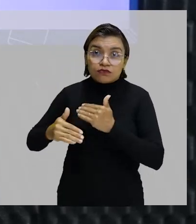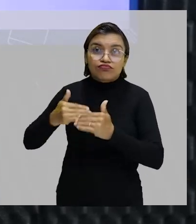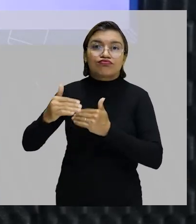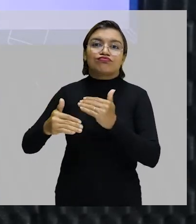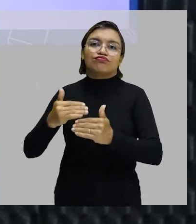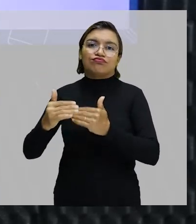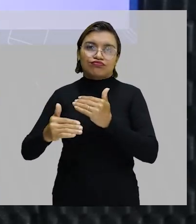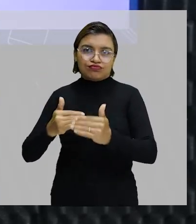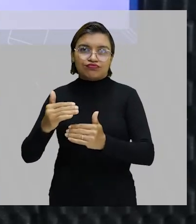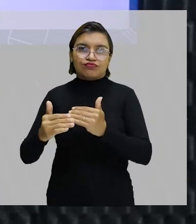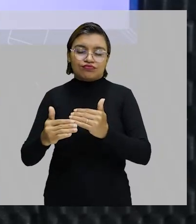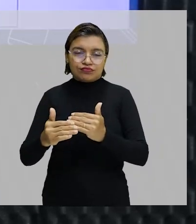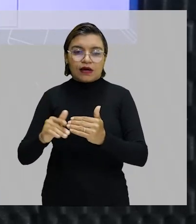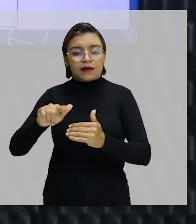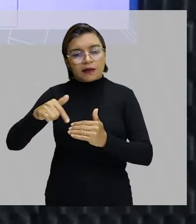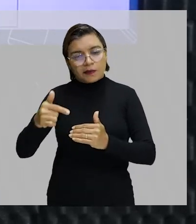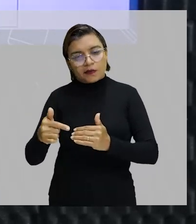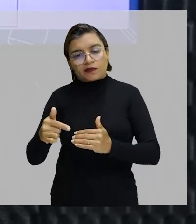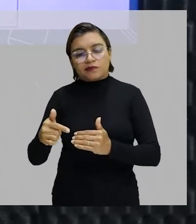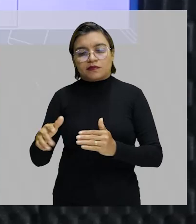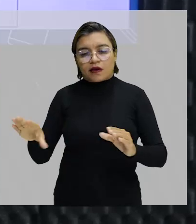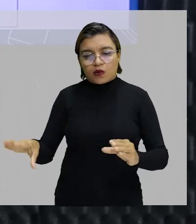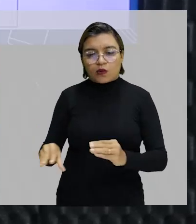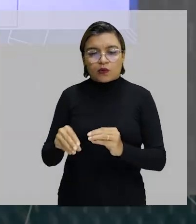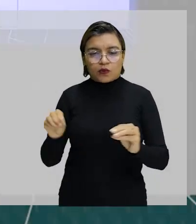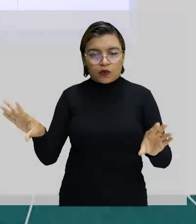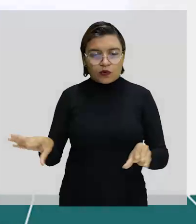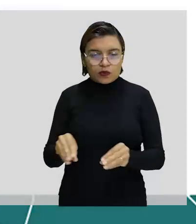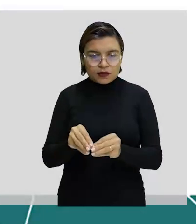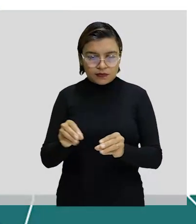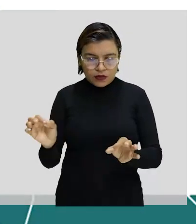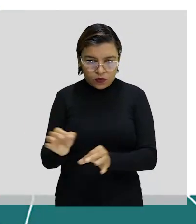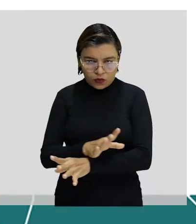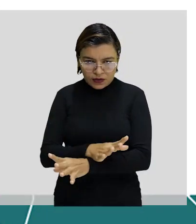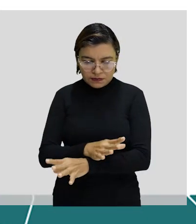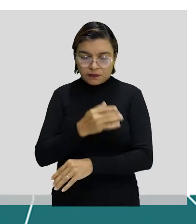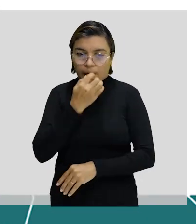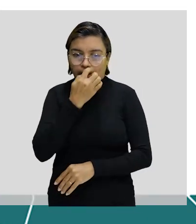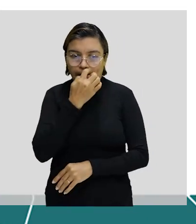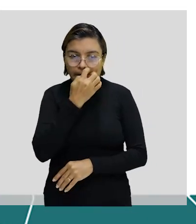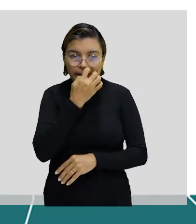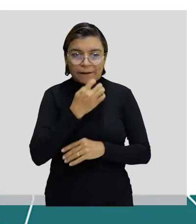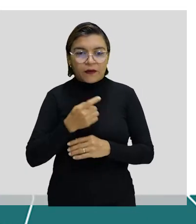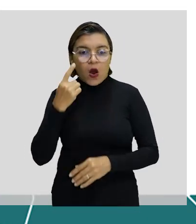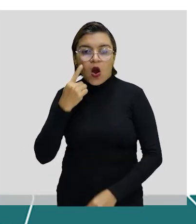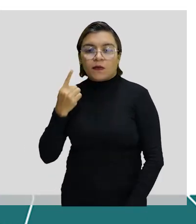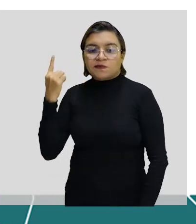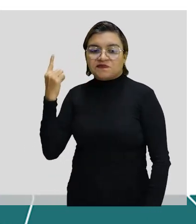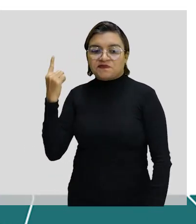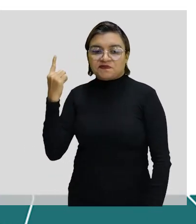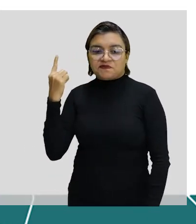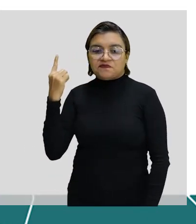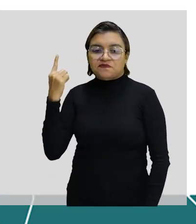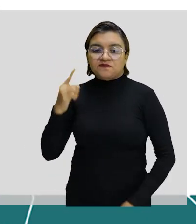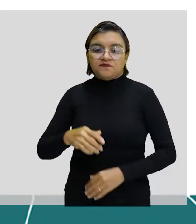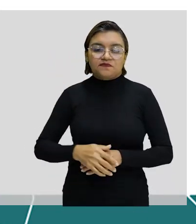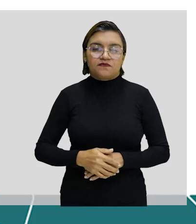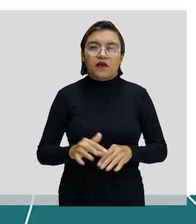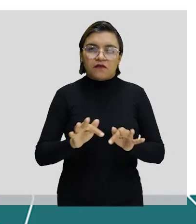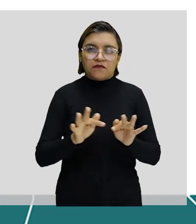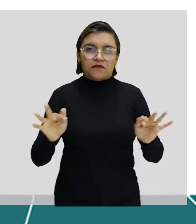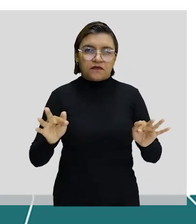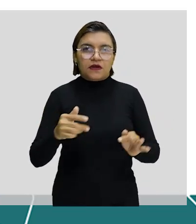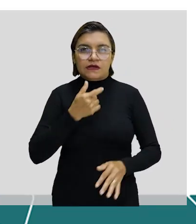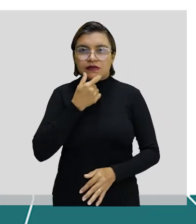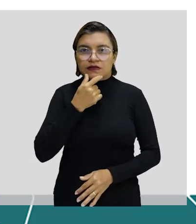foi recentemente concluída. Tá? Exemplo, ó. He has been waiting the bus for